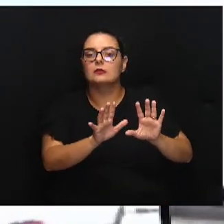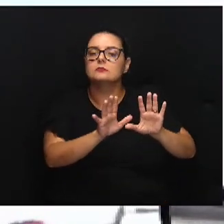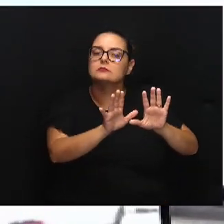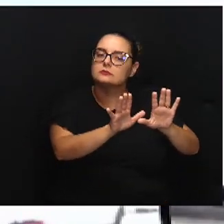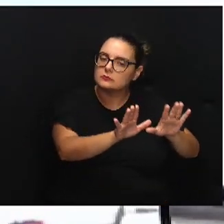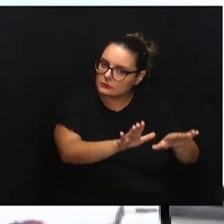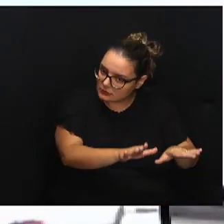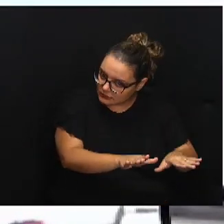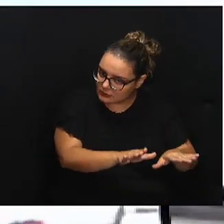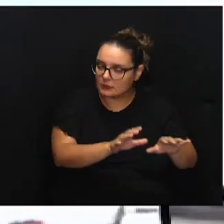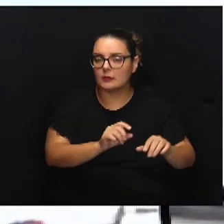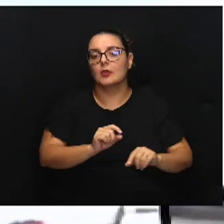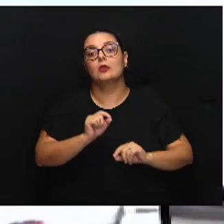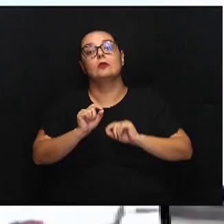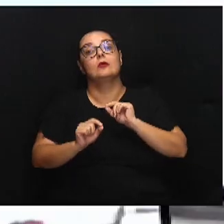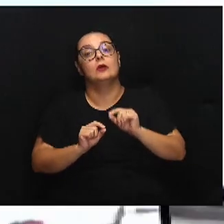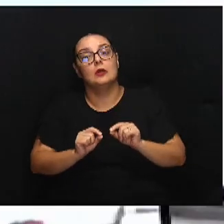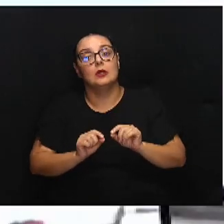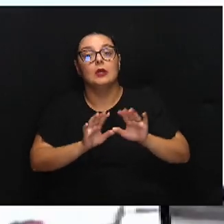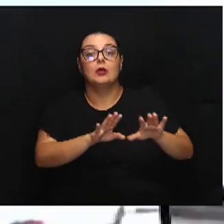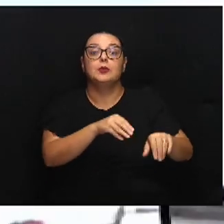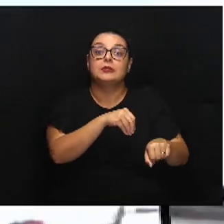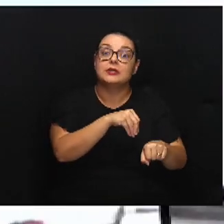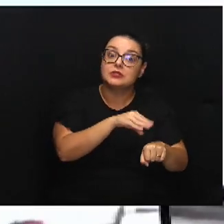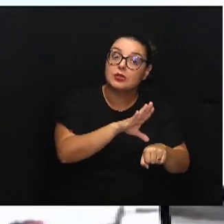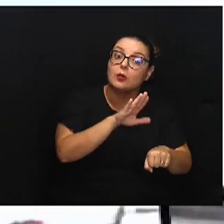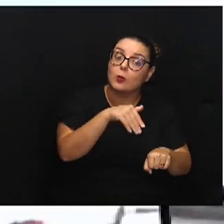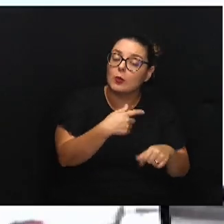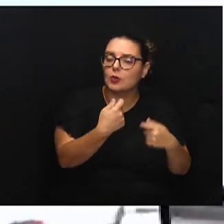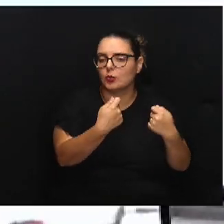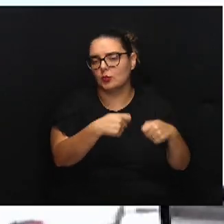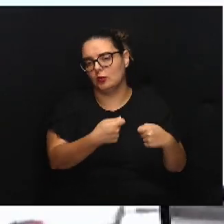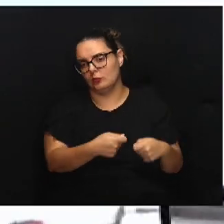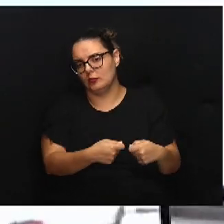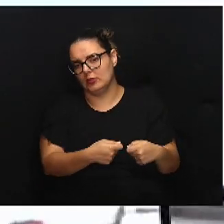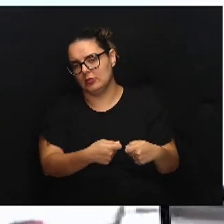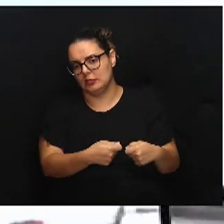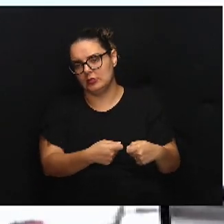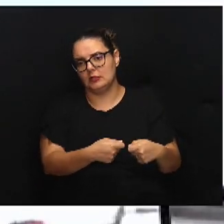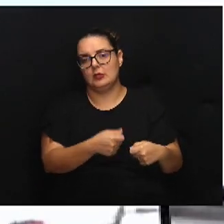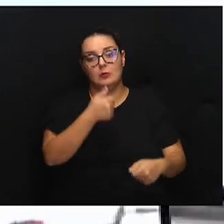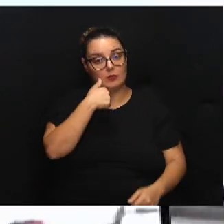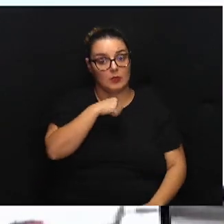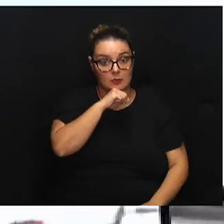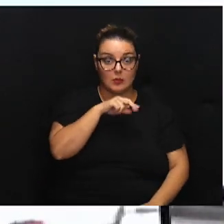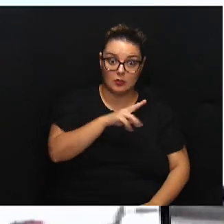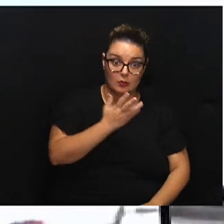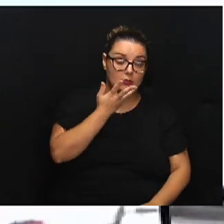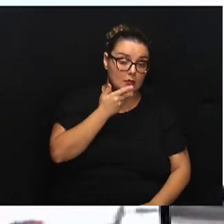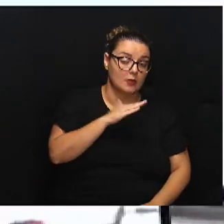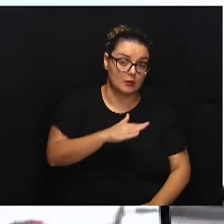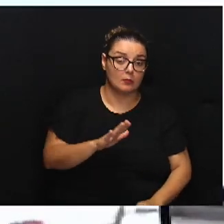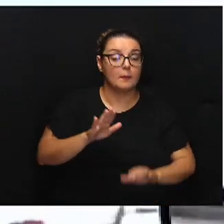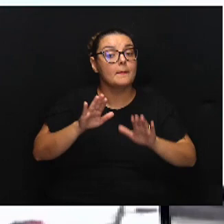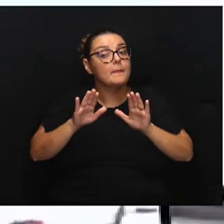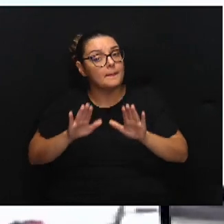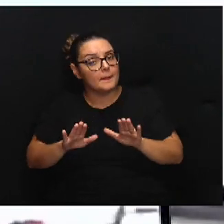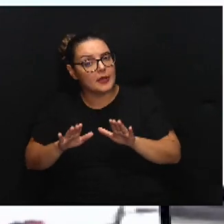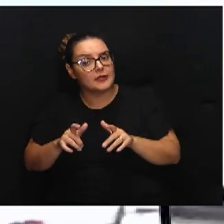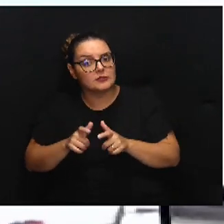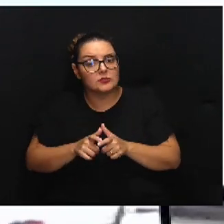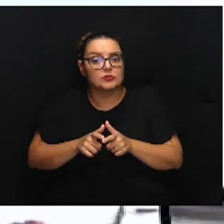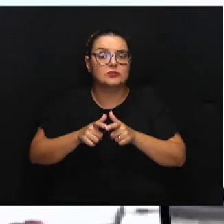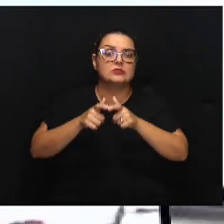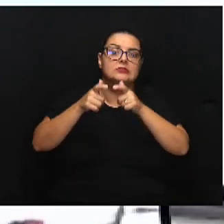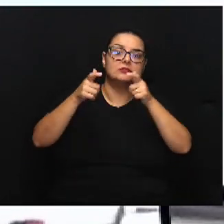seu devido lugar é o lugar da indicação quando existe necessidade para a mãe ou para a criança. Entretanto, com esse aumento,